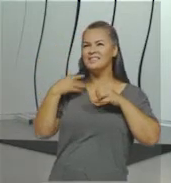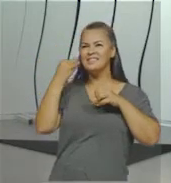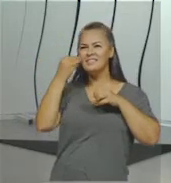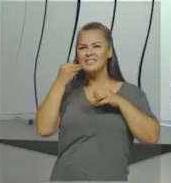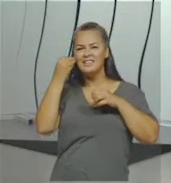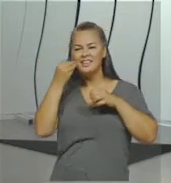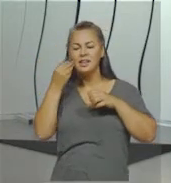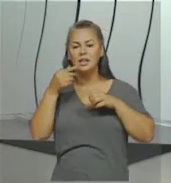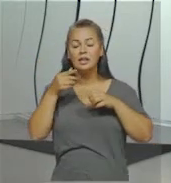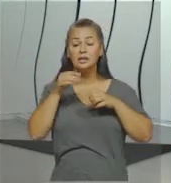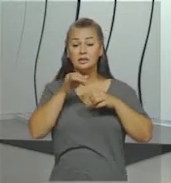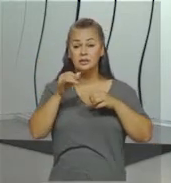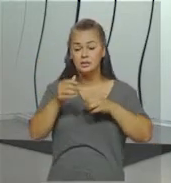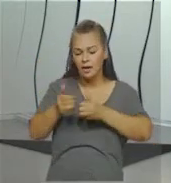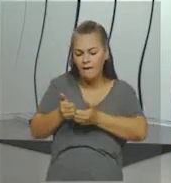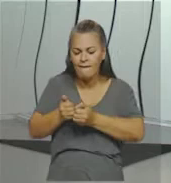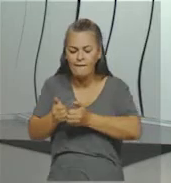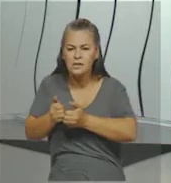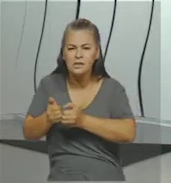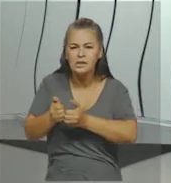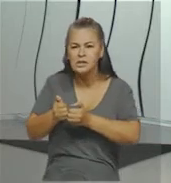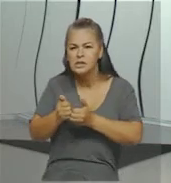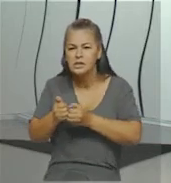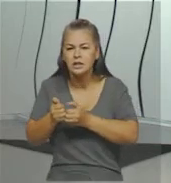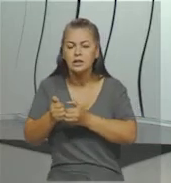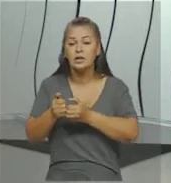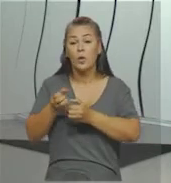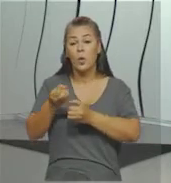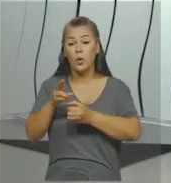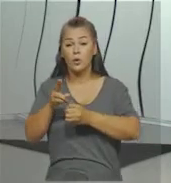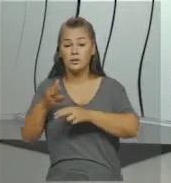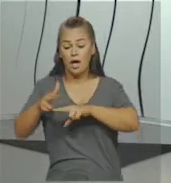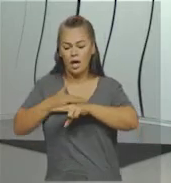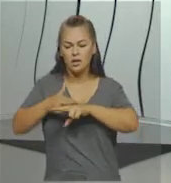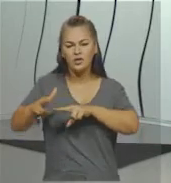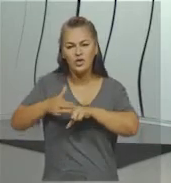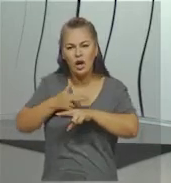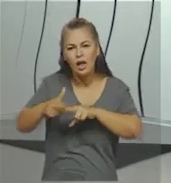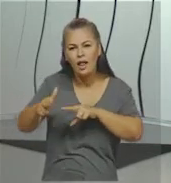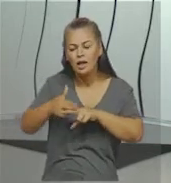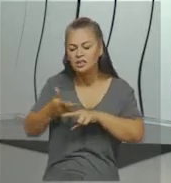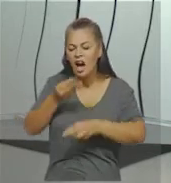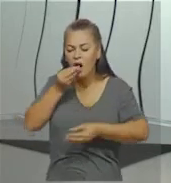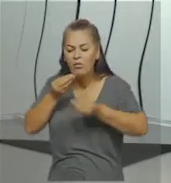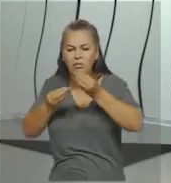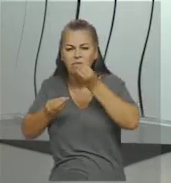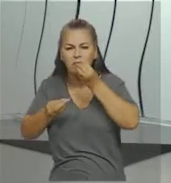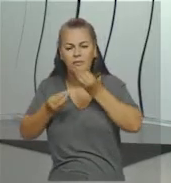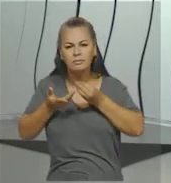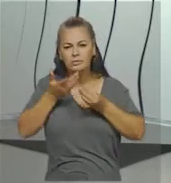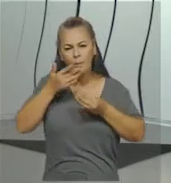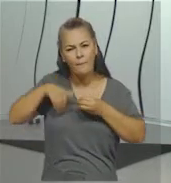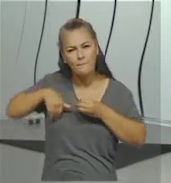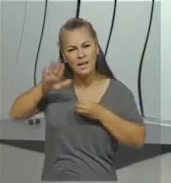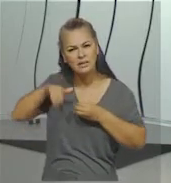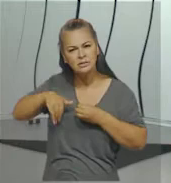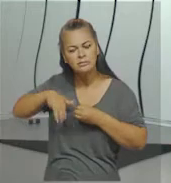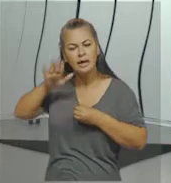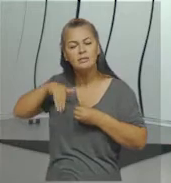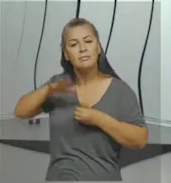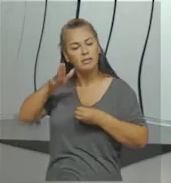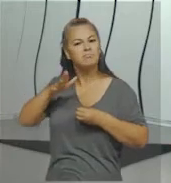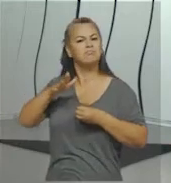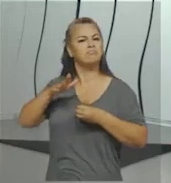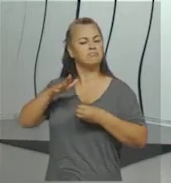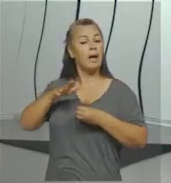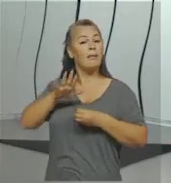E aí, em recompensa, você tem o prazer. Aí, cada vez mais, você quer mais, e quer mais, e quer mais, tá? Então, uma das maneiras